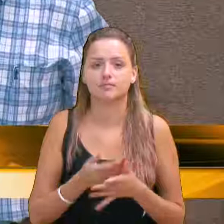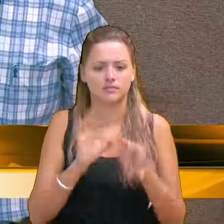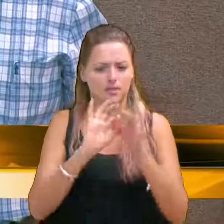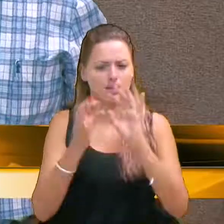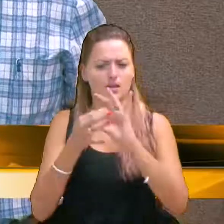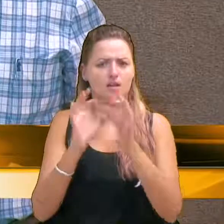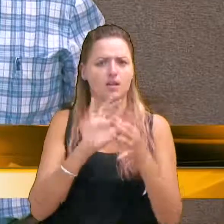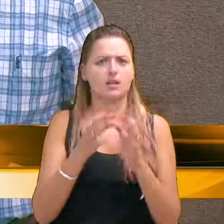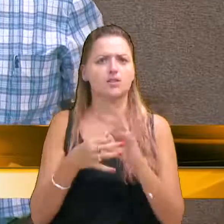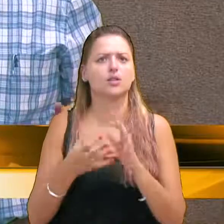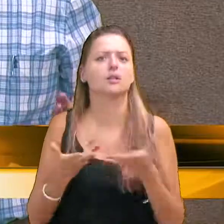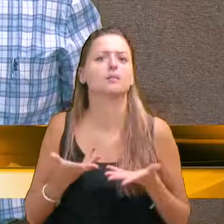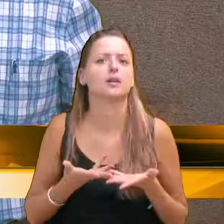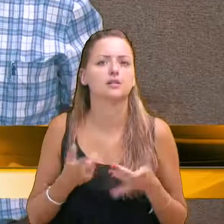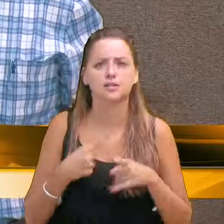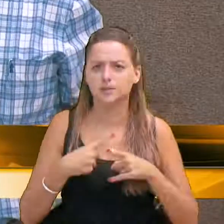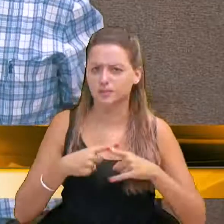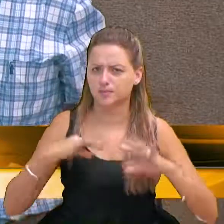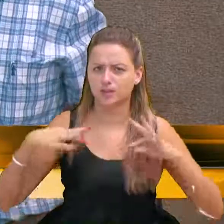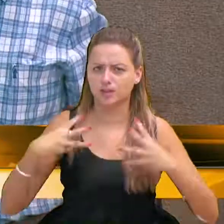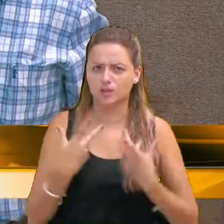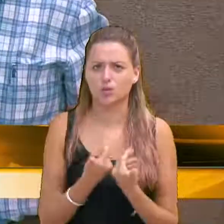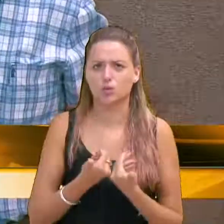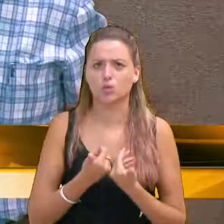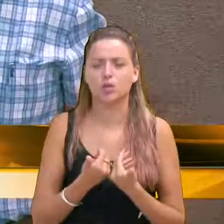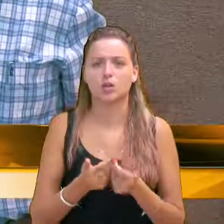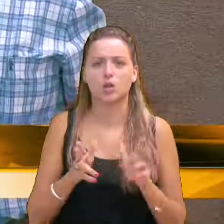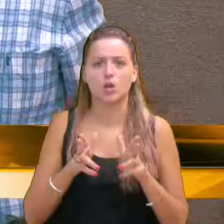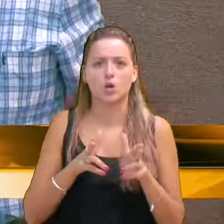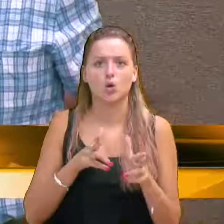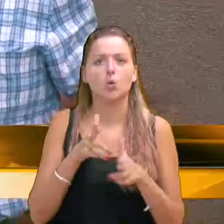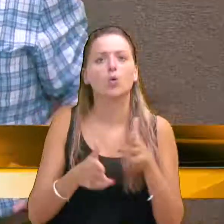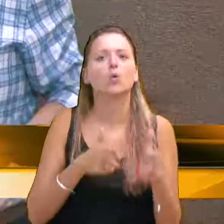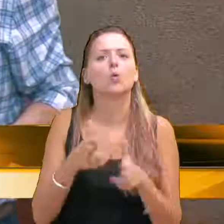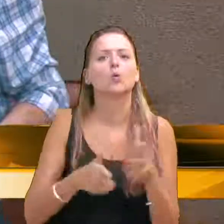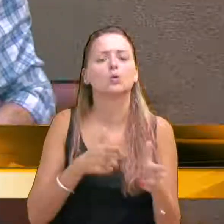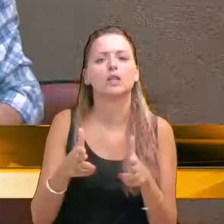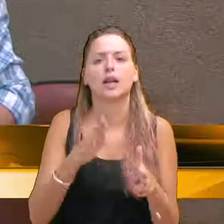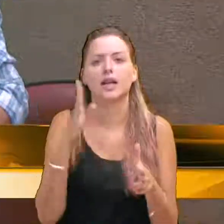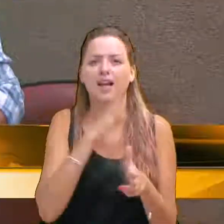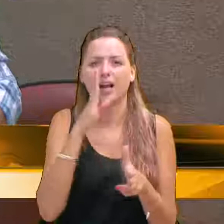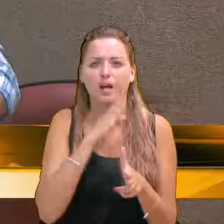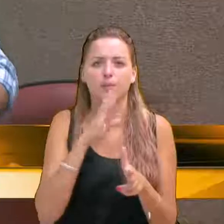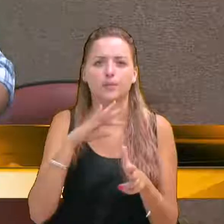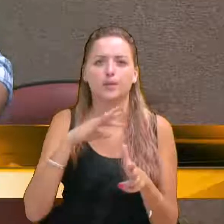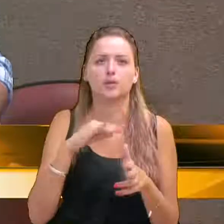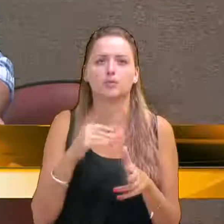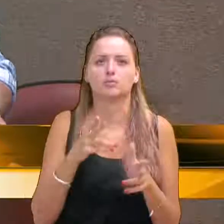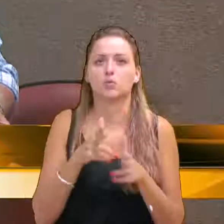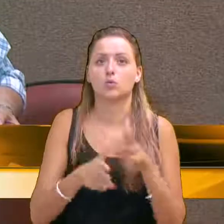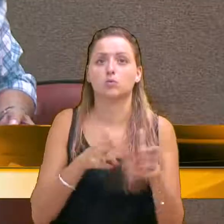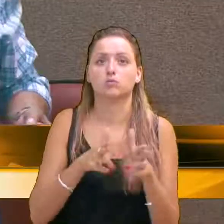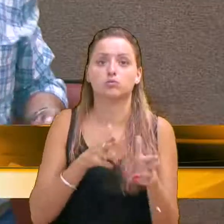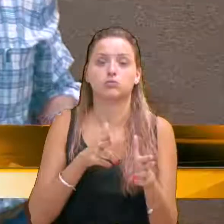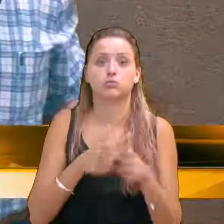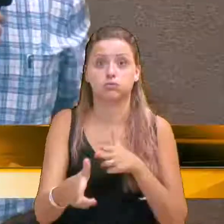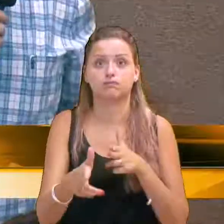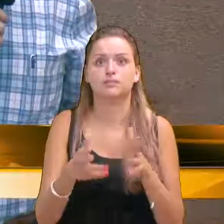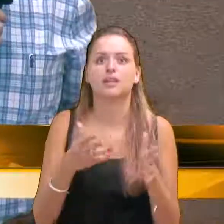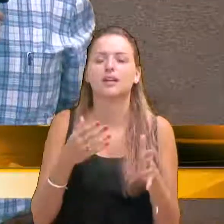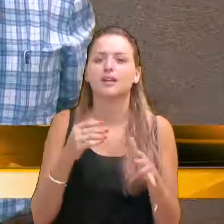Olimpíadas? Por que tudo isso? E o trem-bala, que ainda bem que não saiu. E o trem-bala, que seria 2